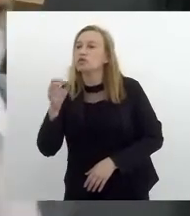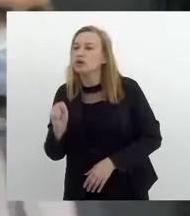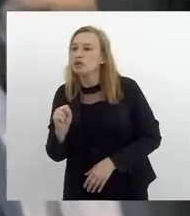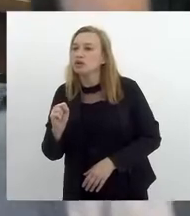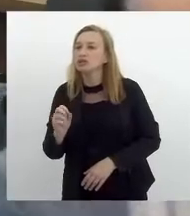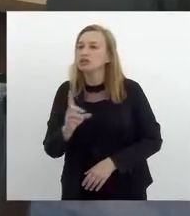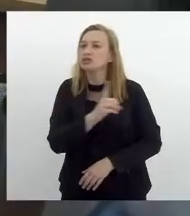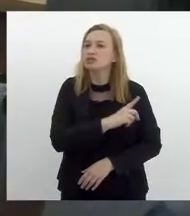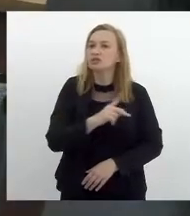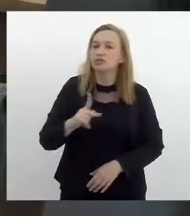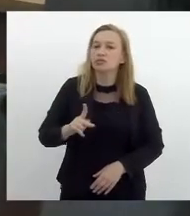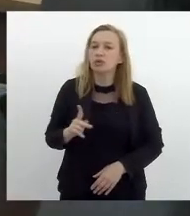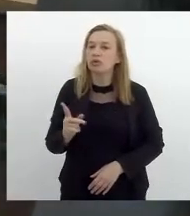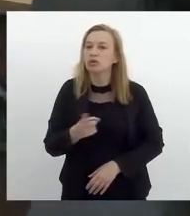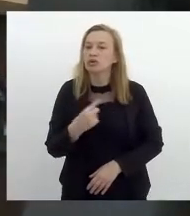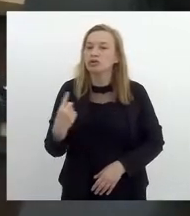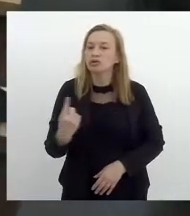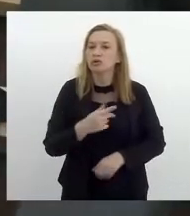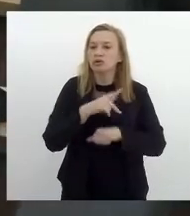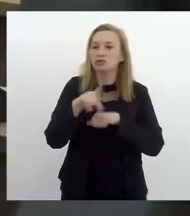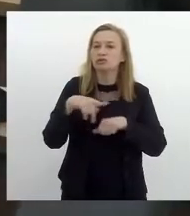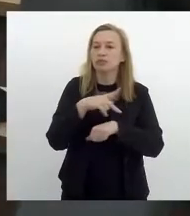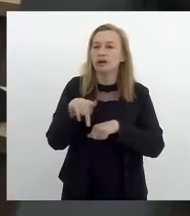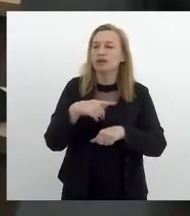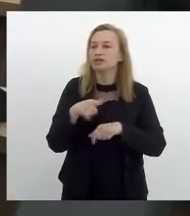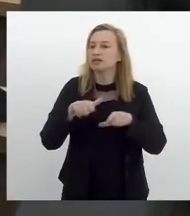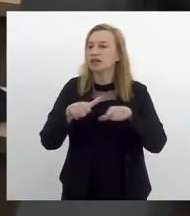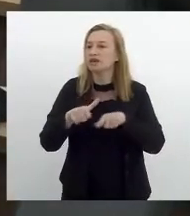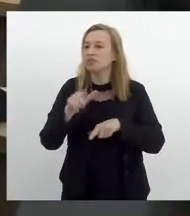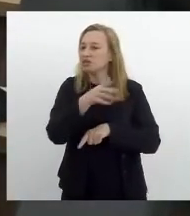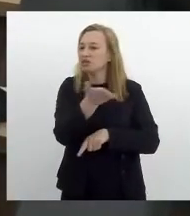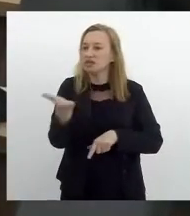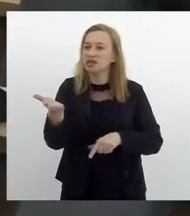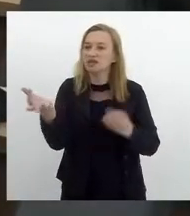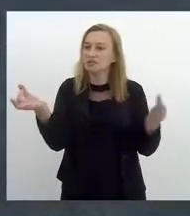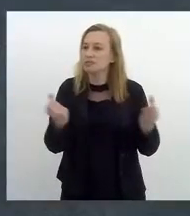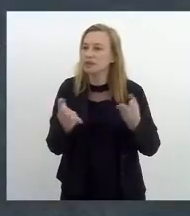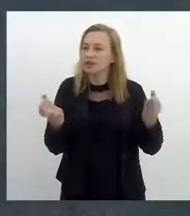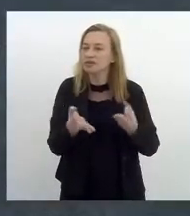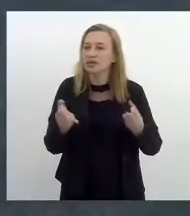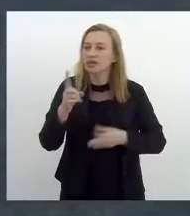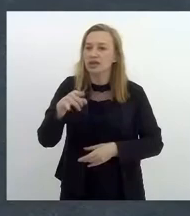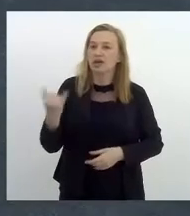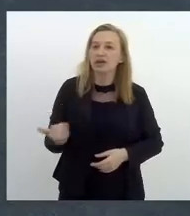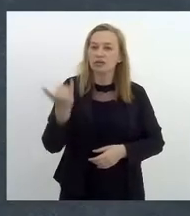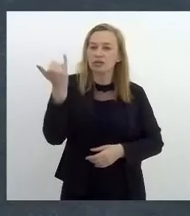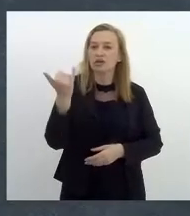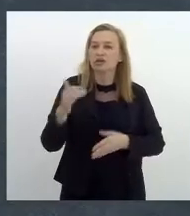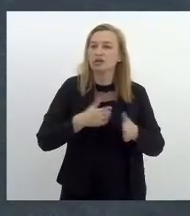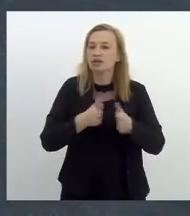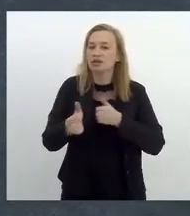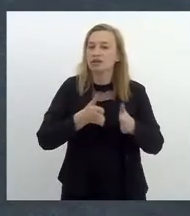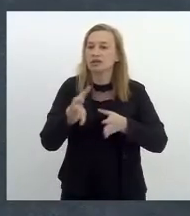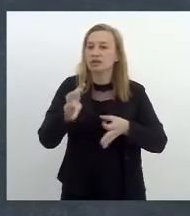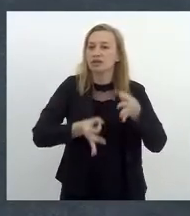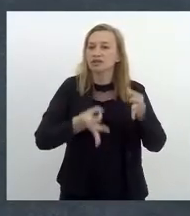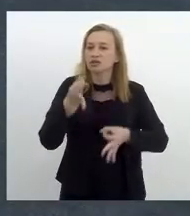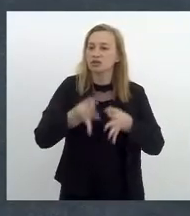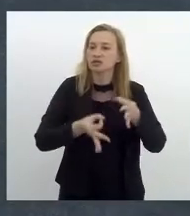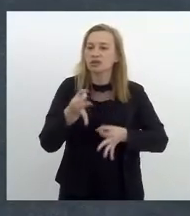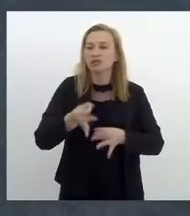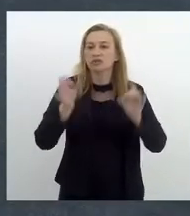Defensoria Pública do nosso país. O trabalho de vocês é essencial e muito importante para o acesso à justiça,